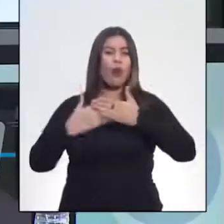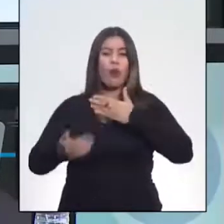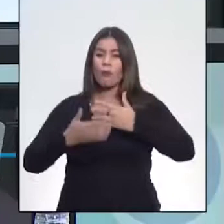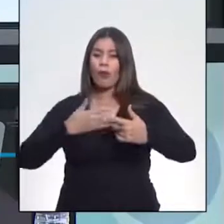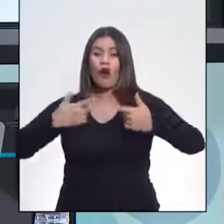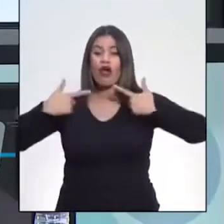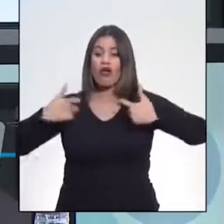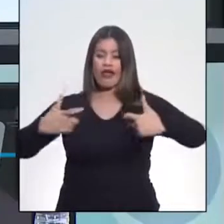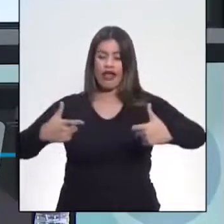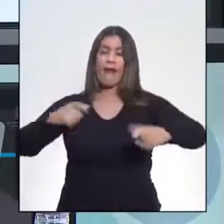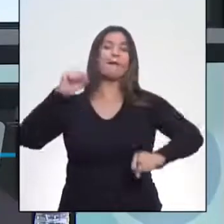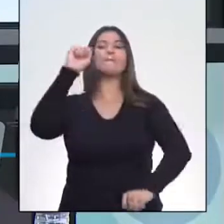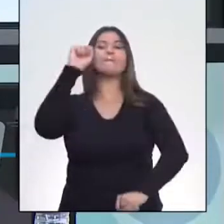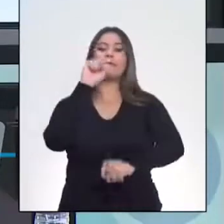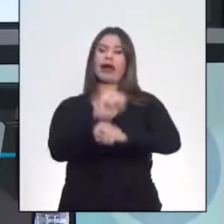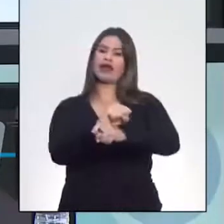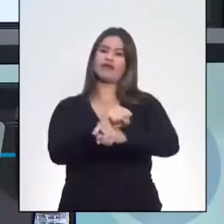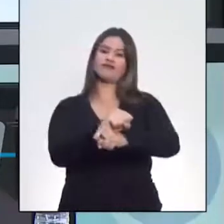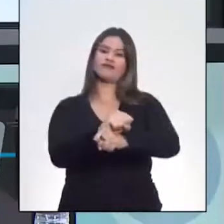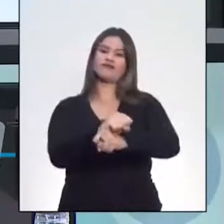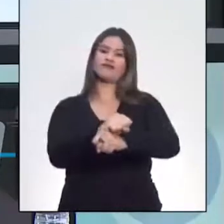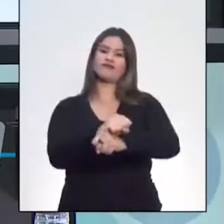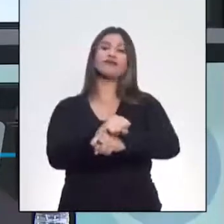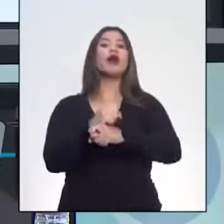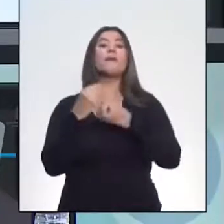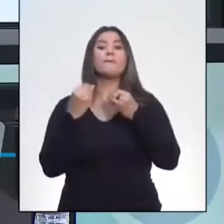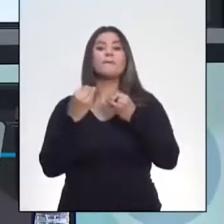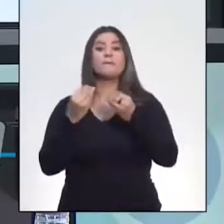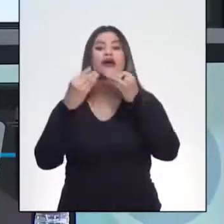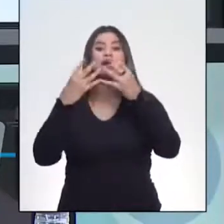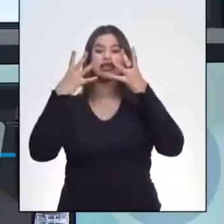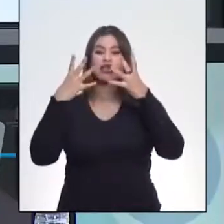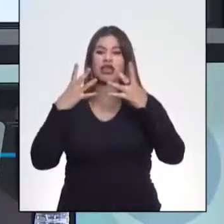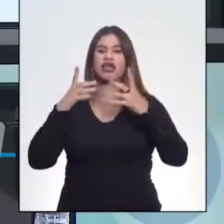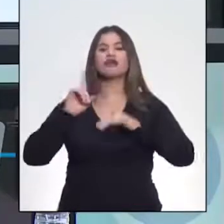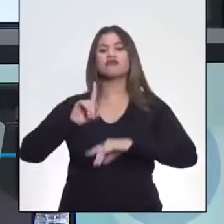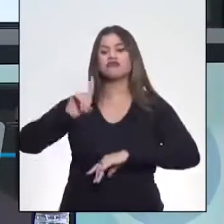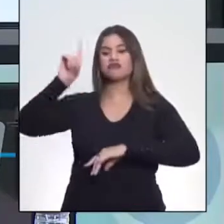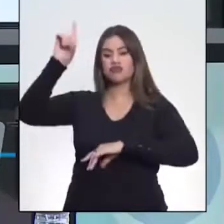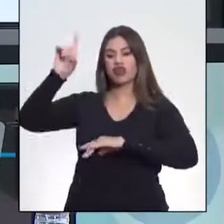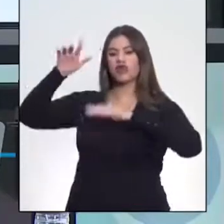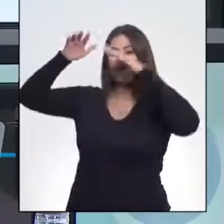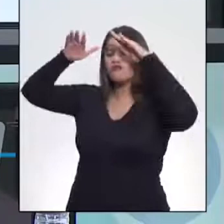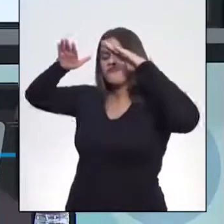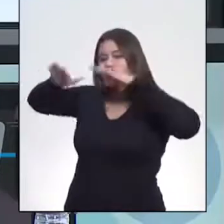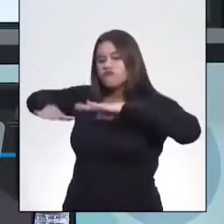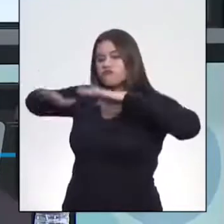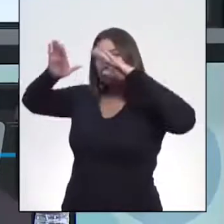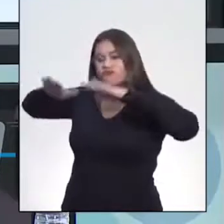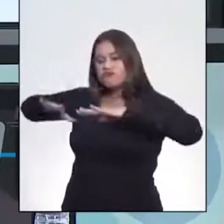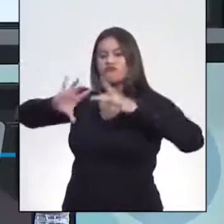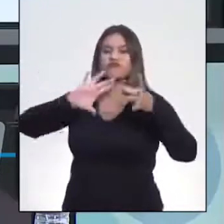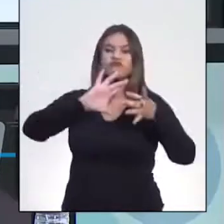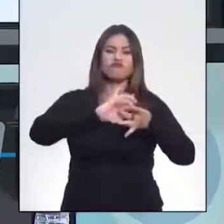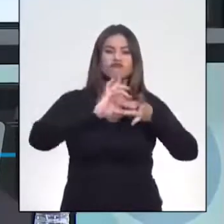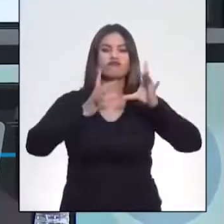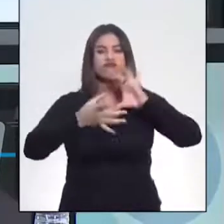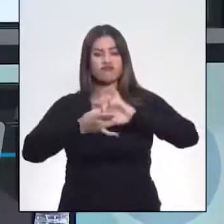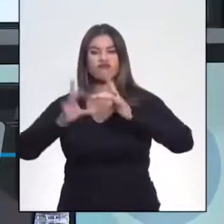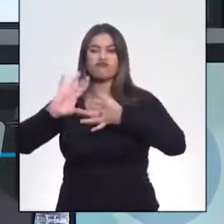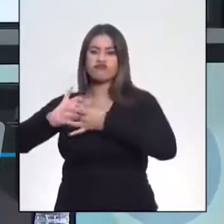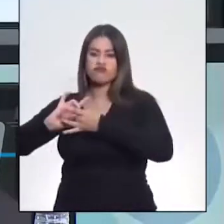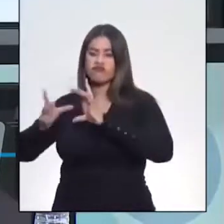ter a guerra que fosse a Grécia parava para homenagear o seu Deus que era a Deus por